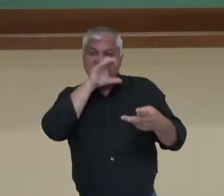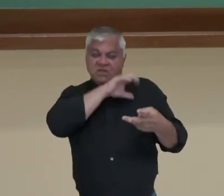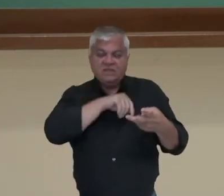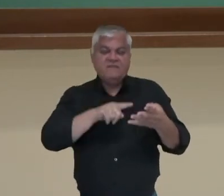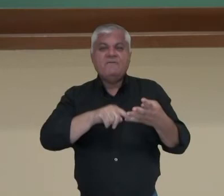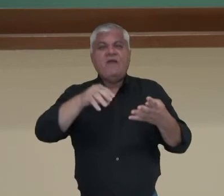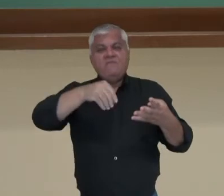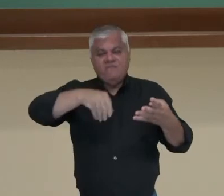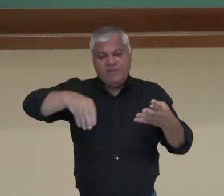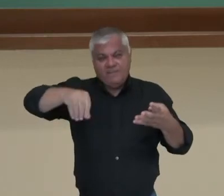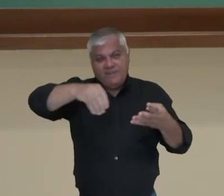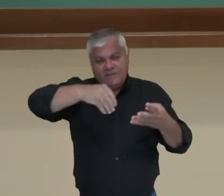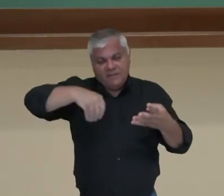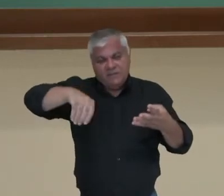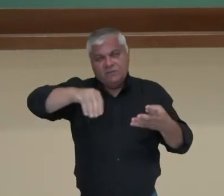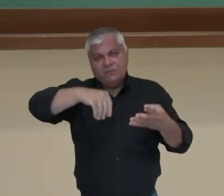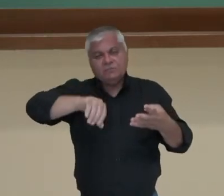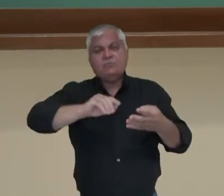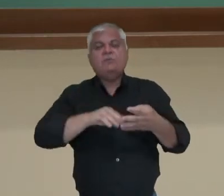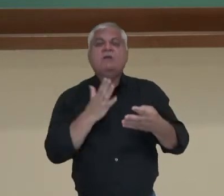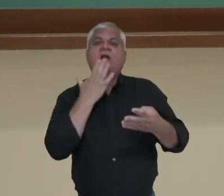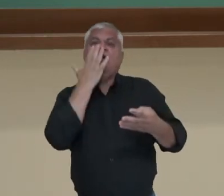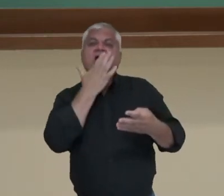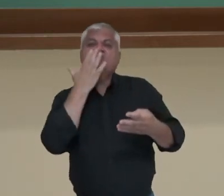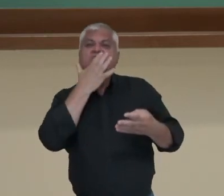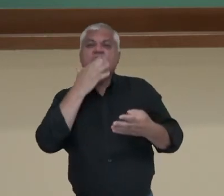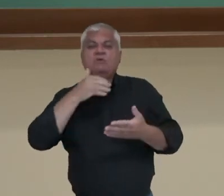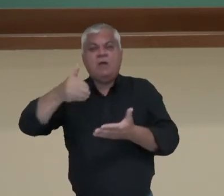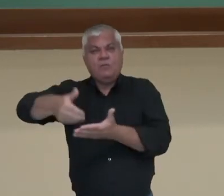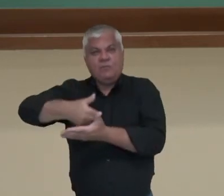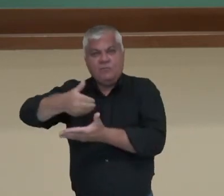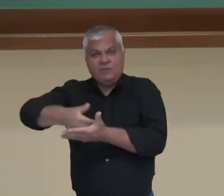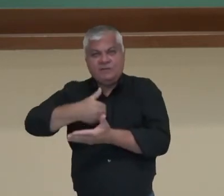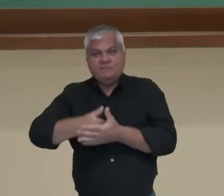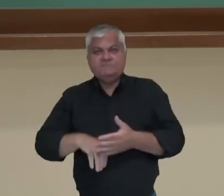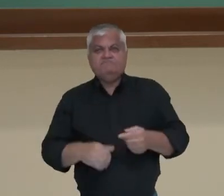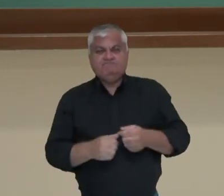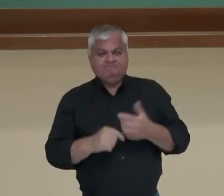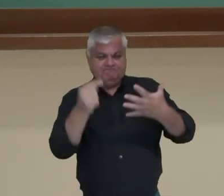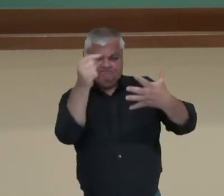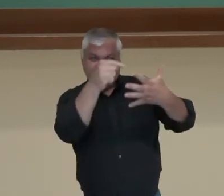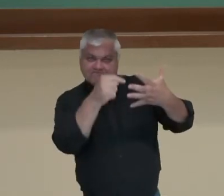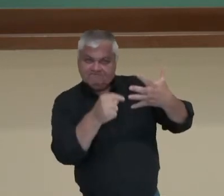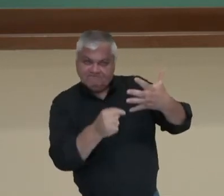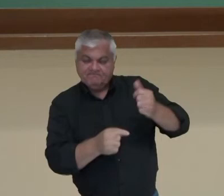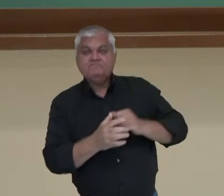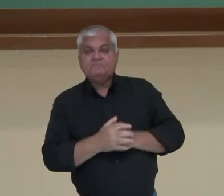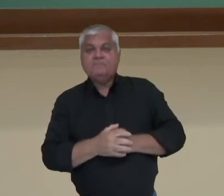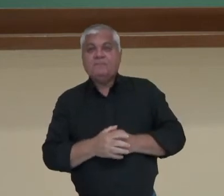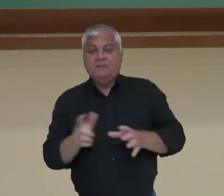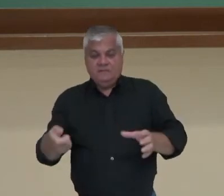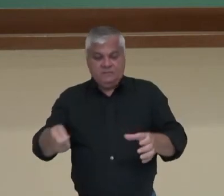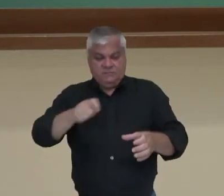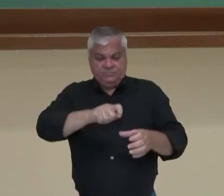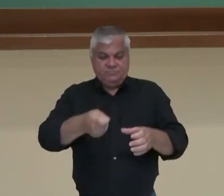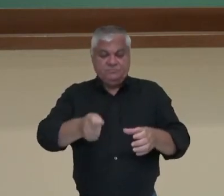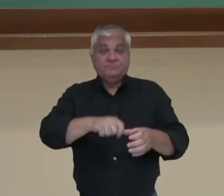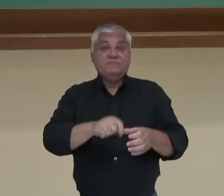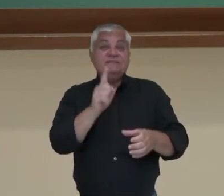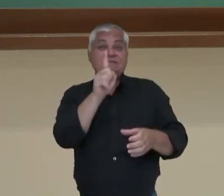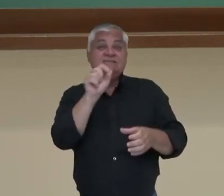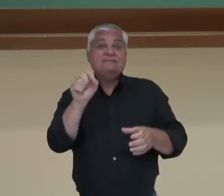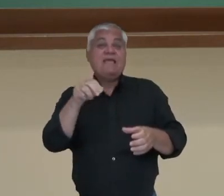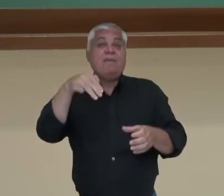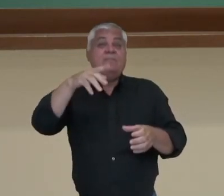que é o Saccharomyces cerevisiae, açúcar e colheres, ok? Você vai colocar ali no copo 1 100 ml de água